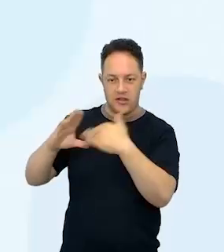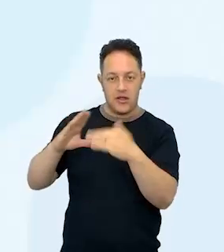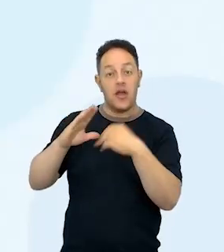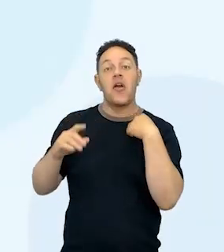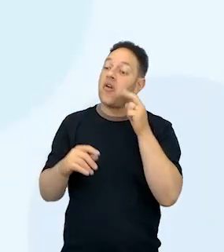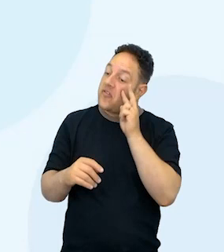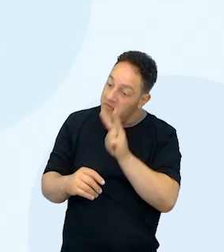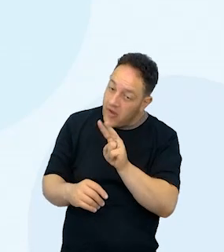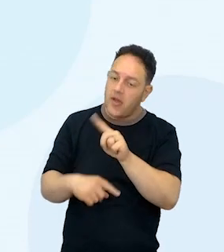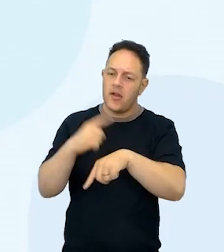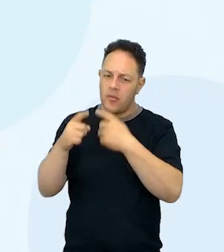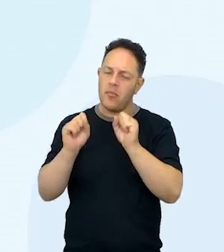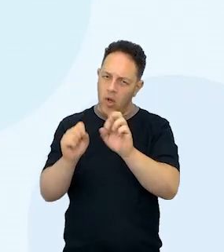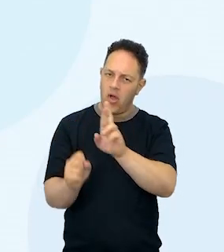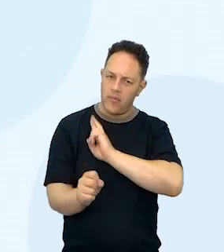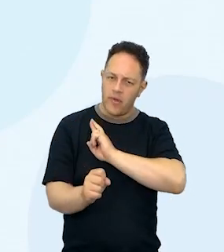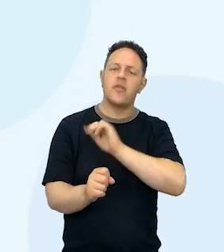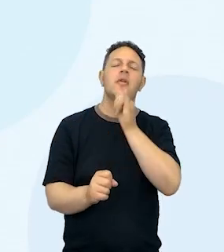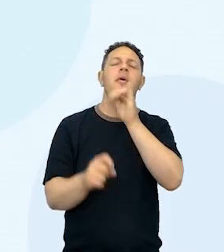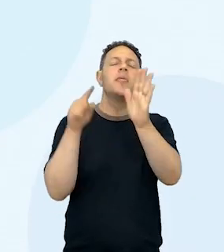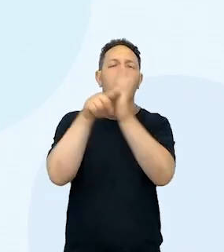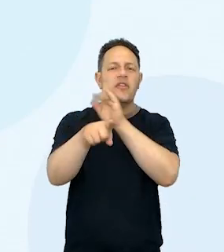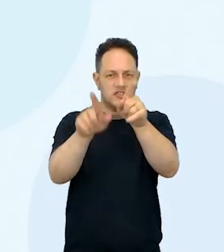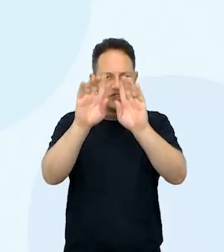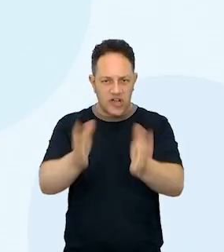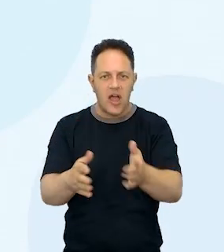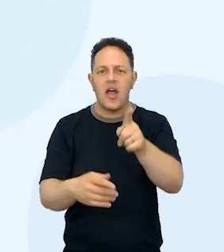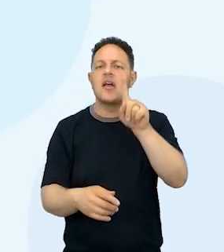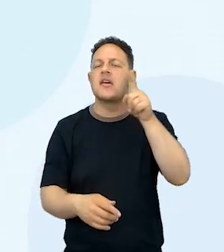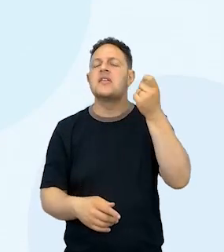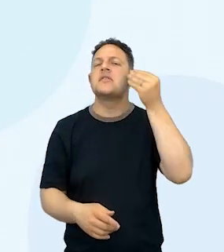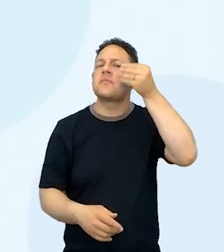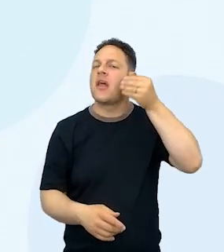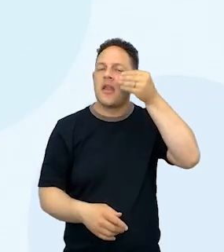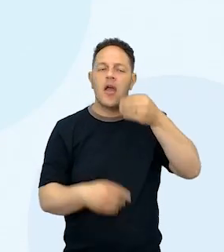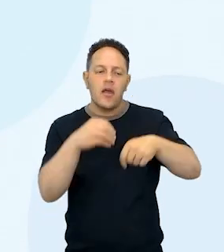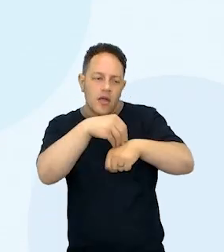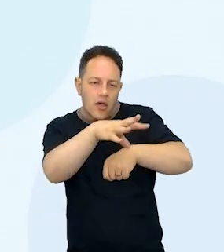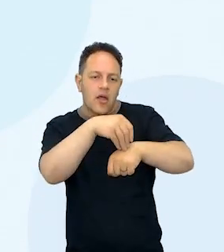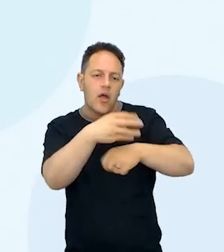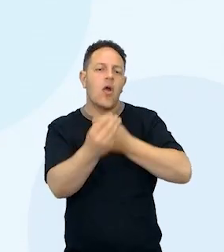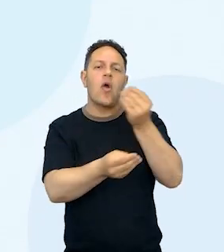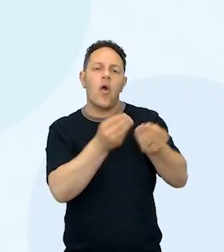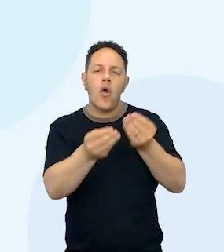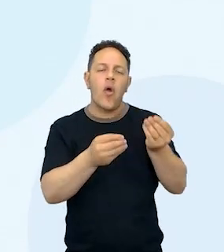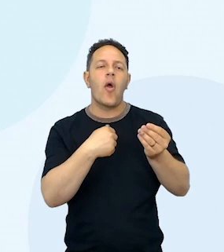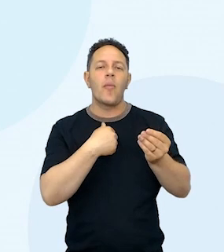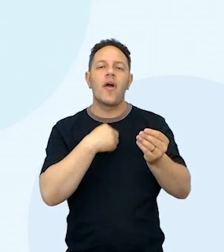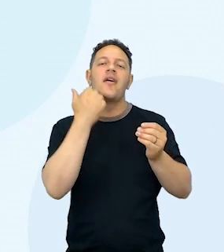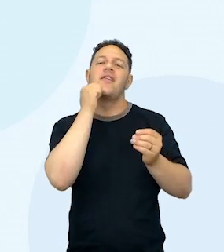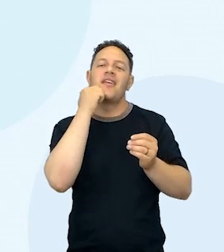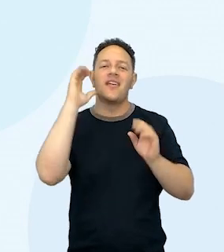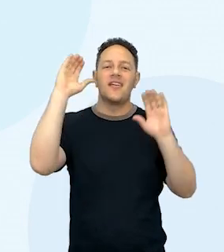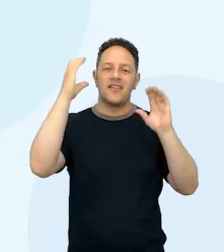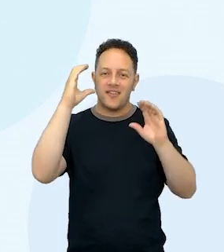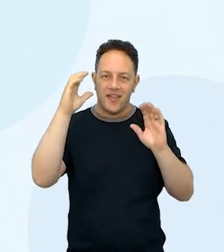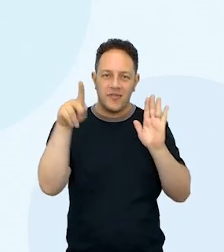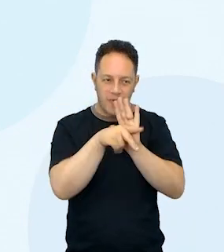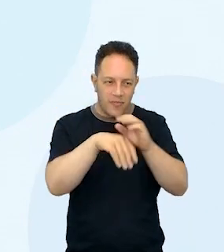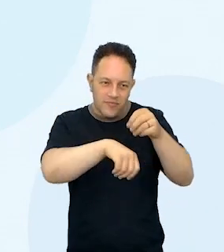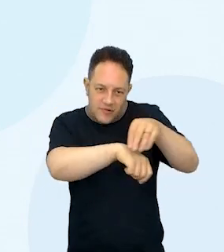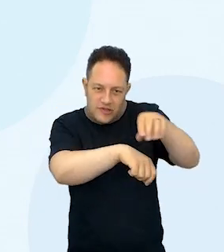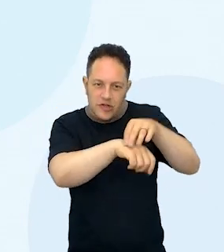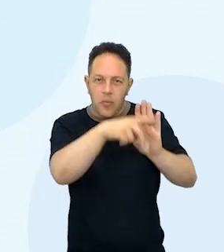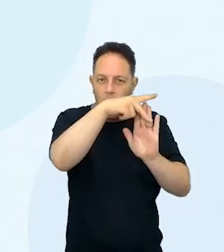vai verificar. Você tem alguma experiência na orientação de projetos de pré-iniciação científica? né? Relata aí pra